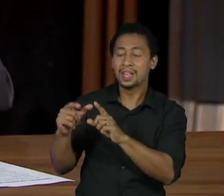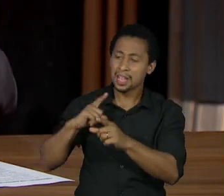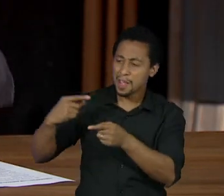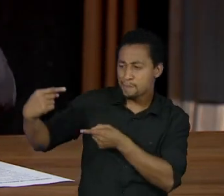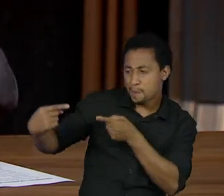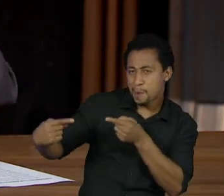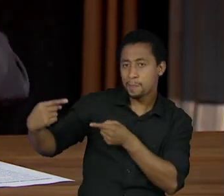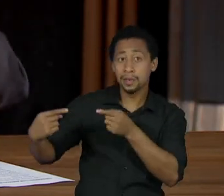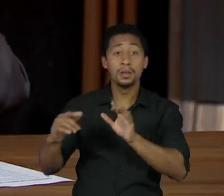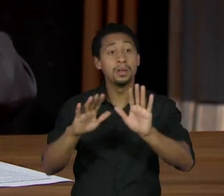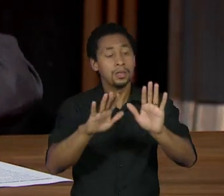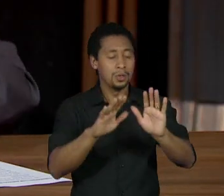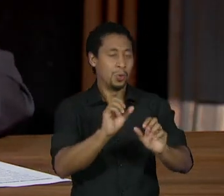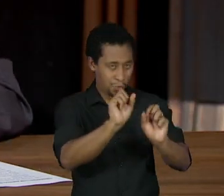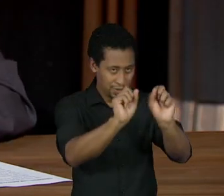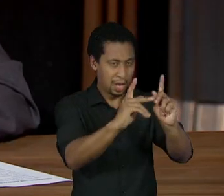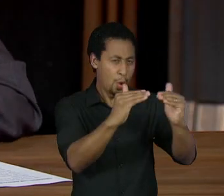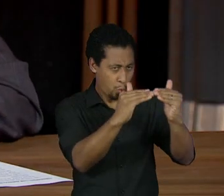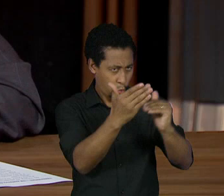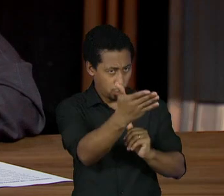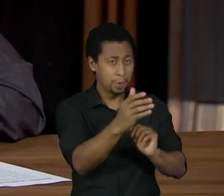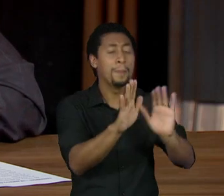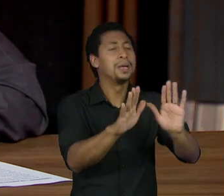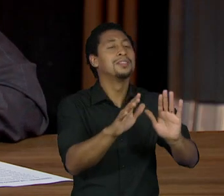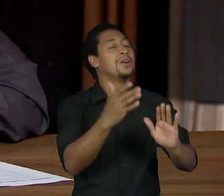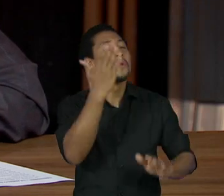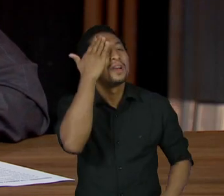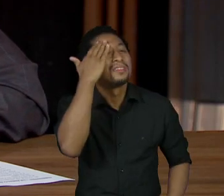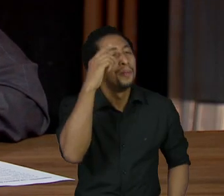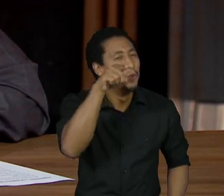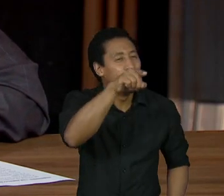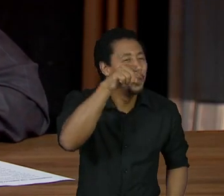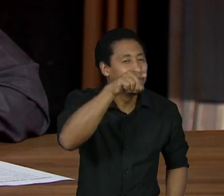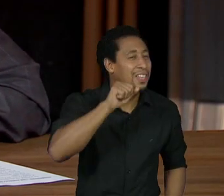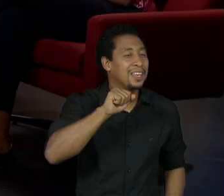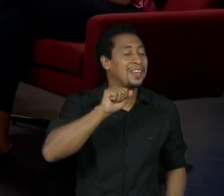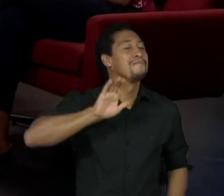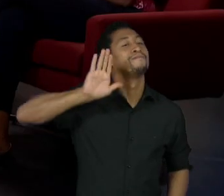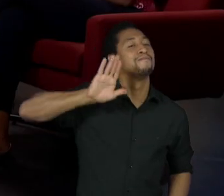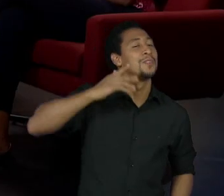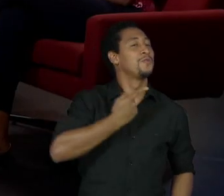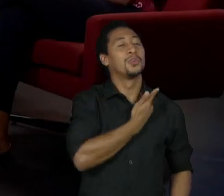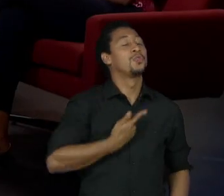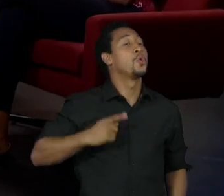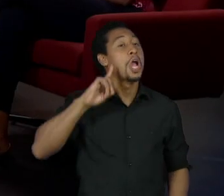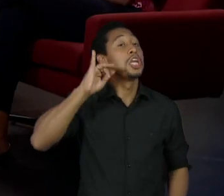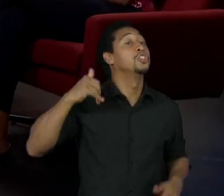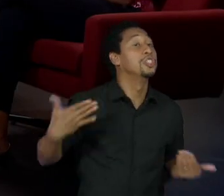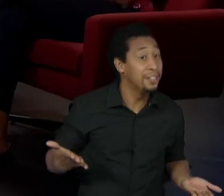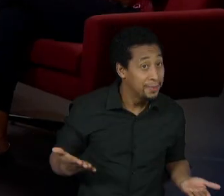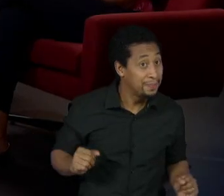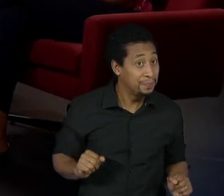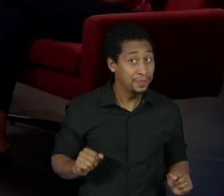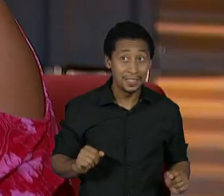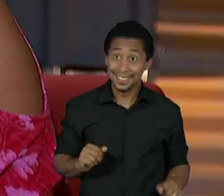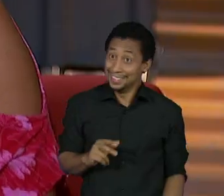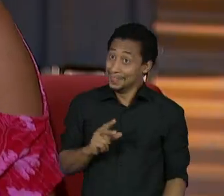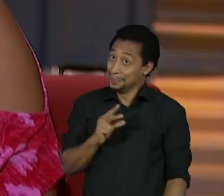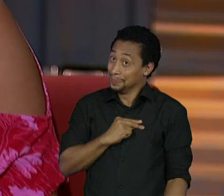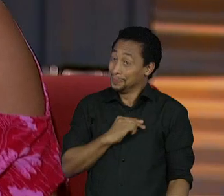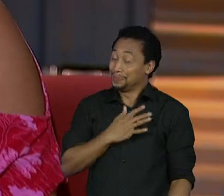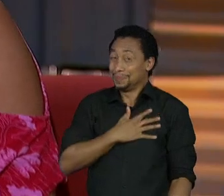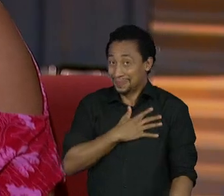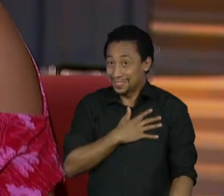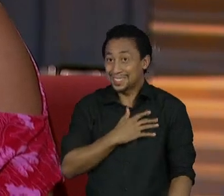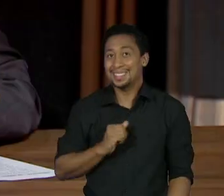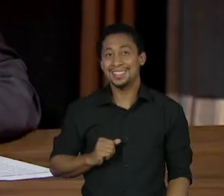da política. Rai, quando que você vai ser a nossa governadora? Imagina! Fala eu aí. acredito